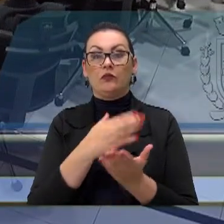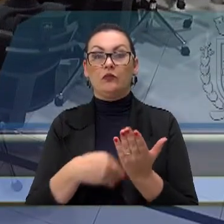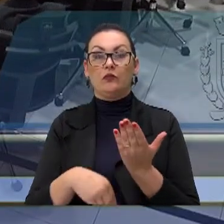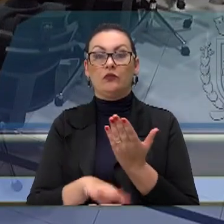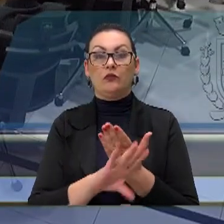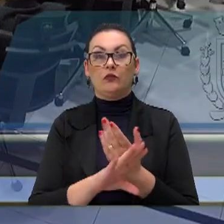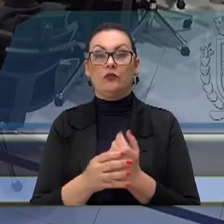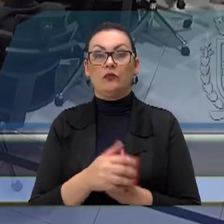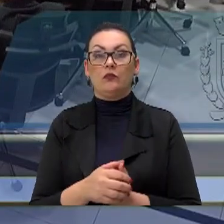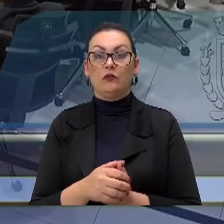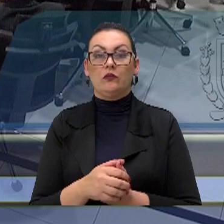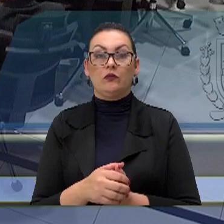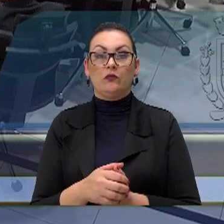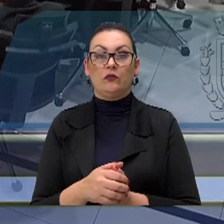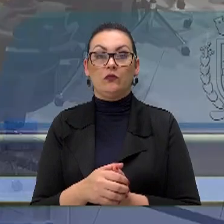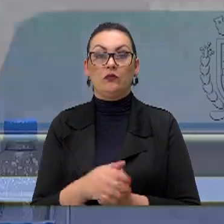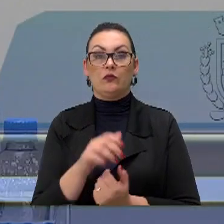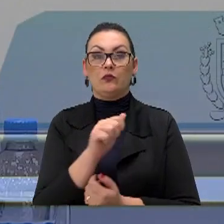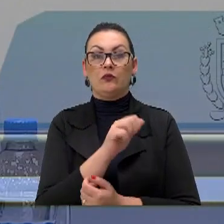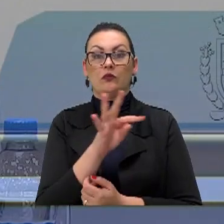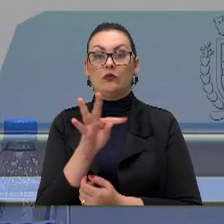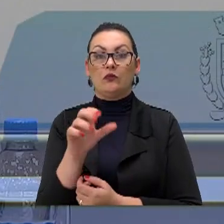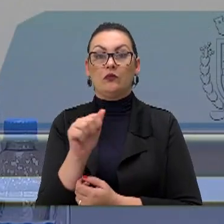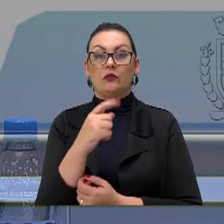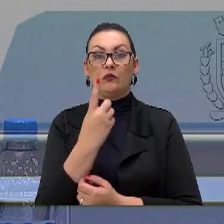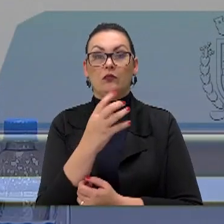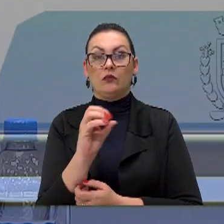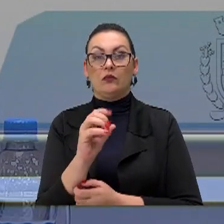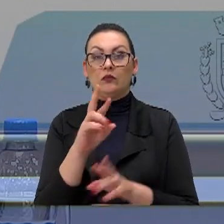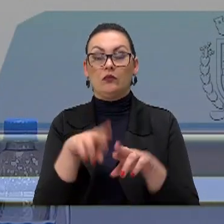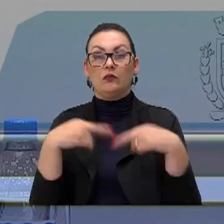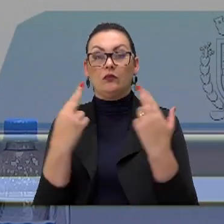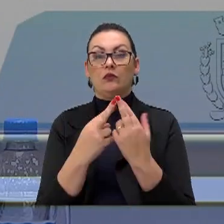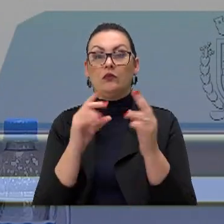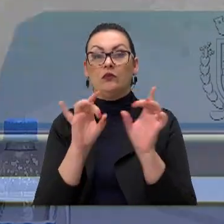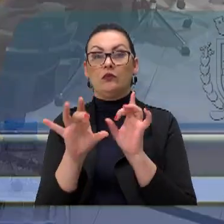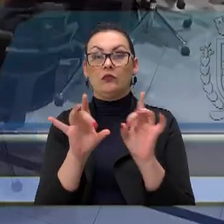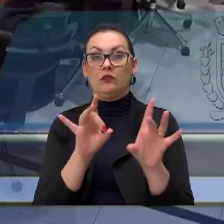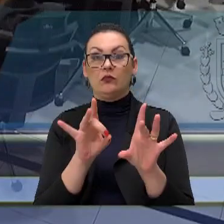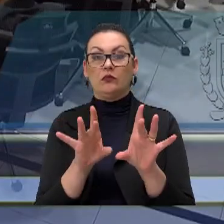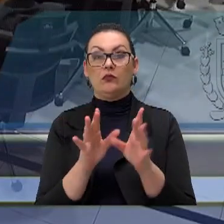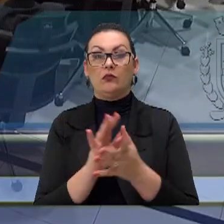Aprovado por unanimidade. A ata da 10ª reunião especial em votação.